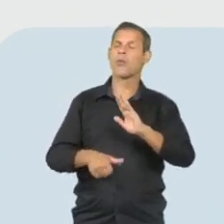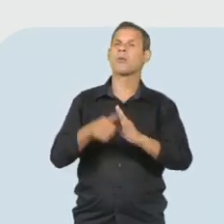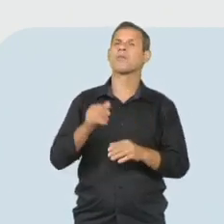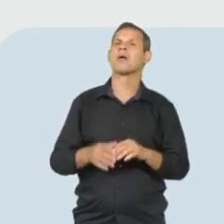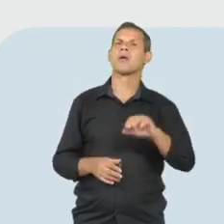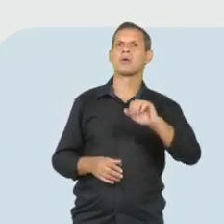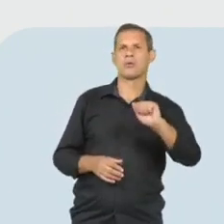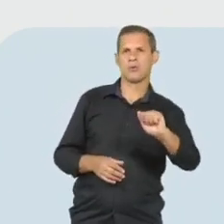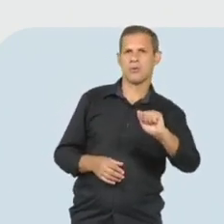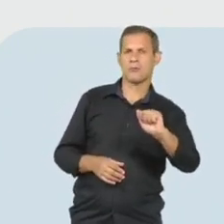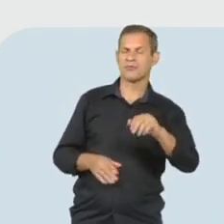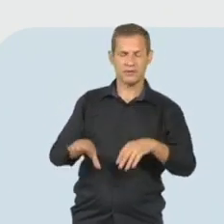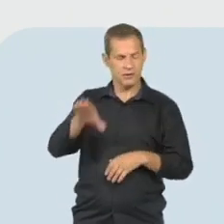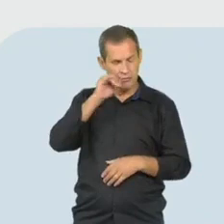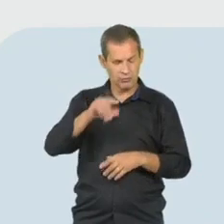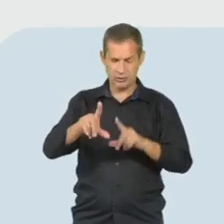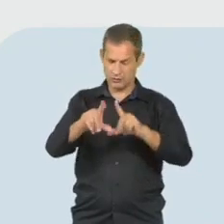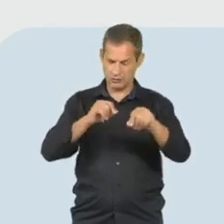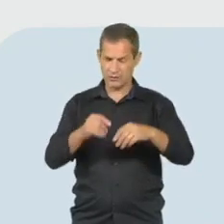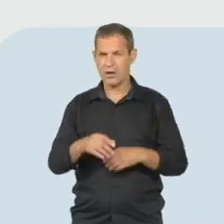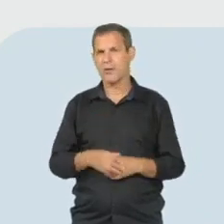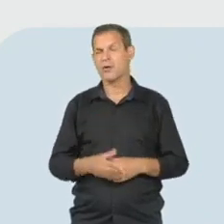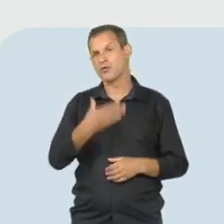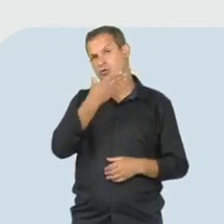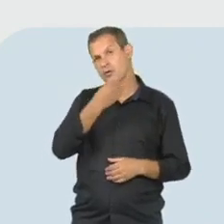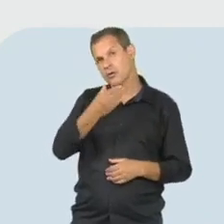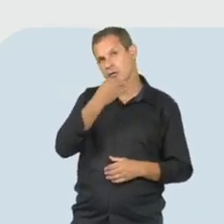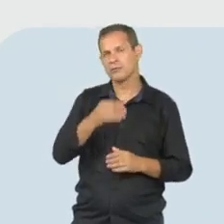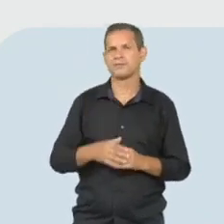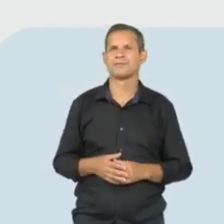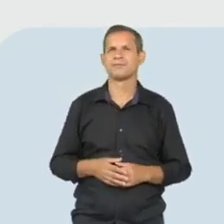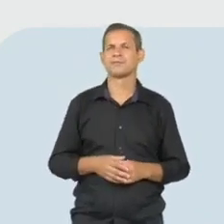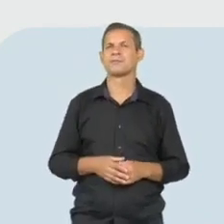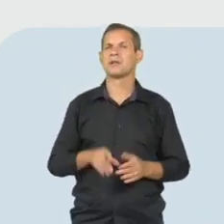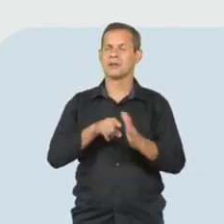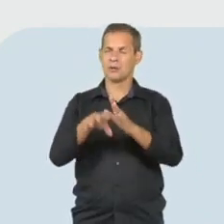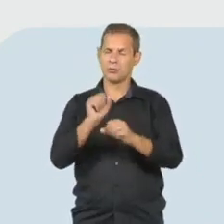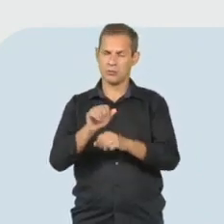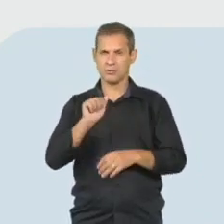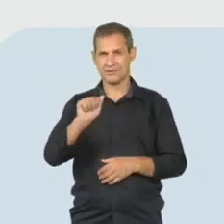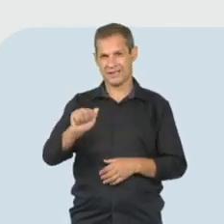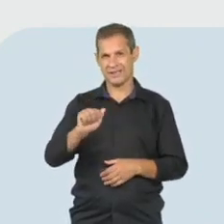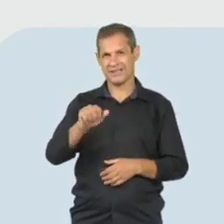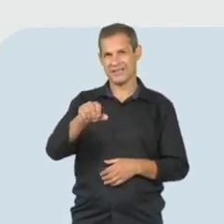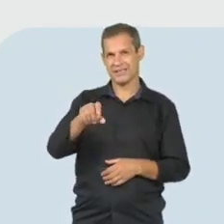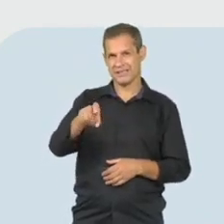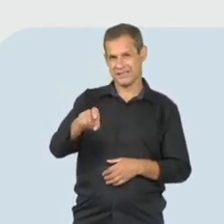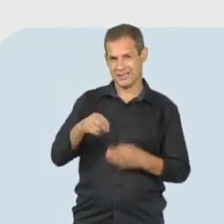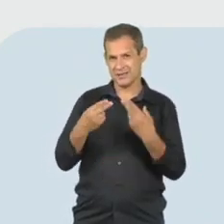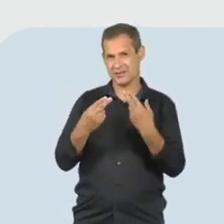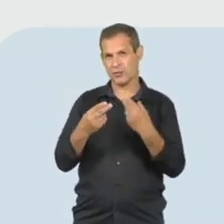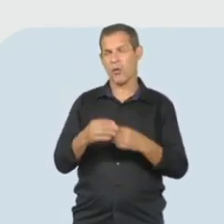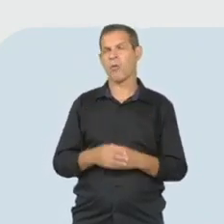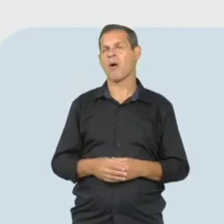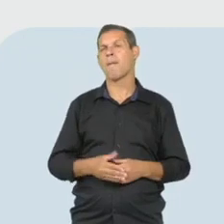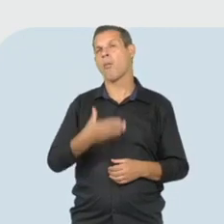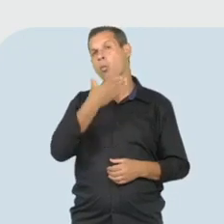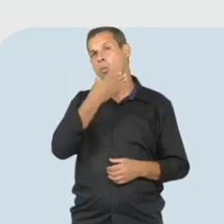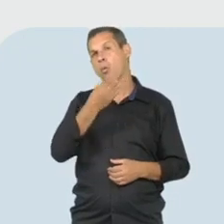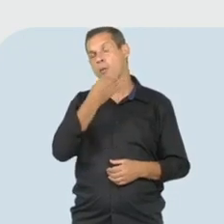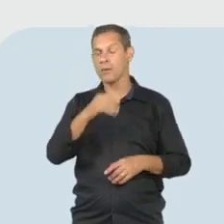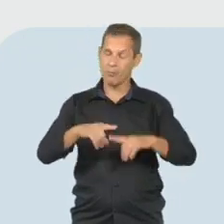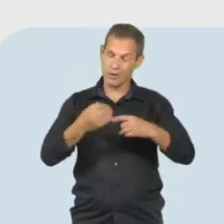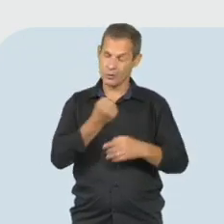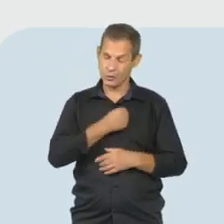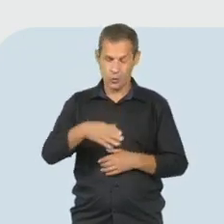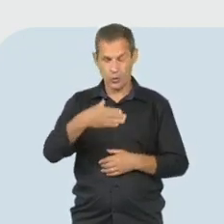A, funcionário sorteado ser do sexo masculino. Probabilidade de A, x igual a masculino. O